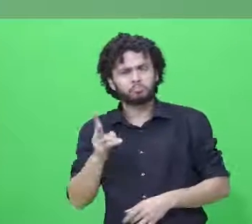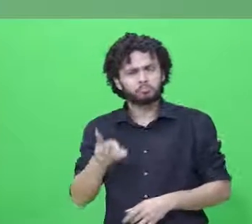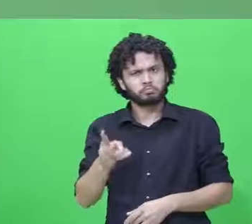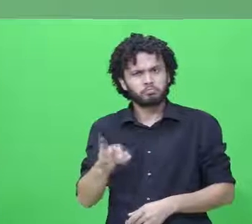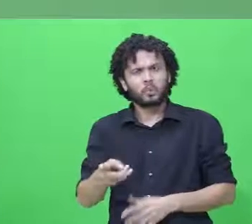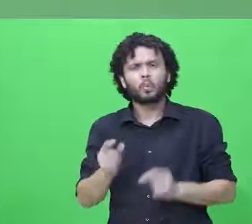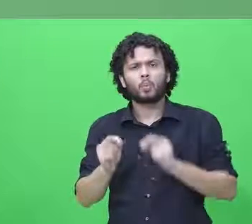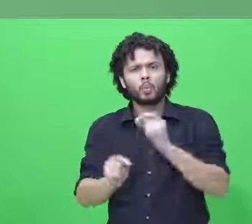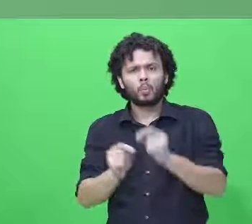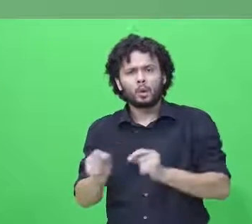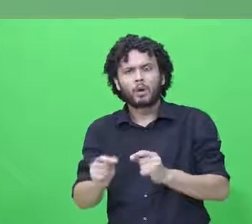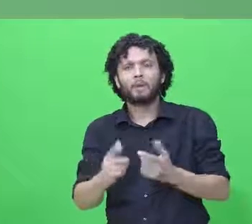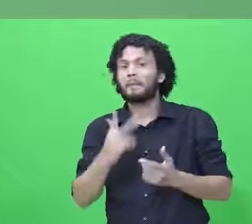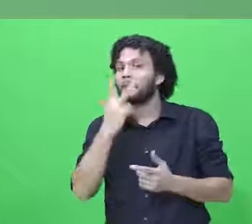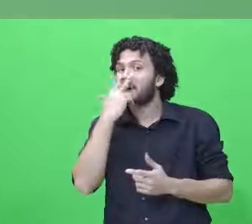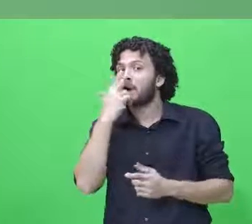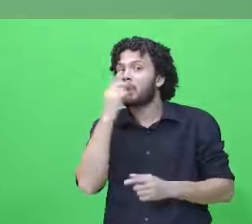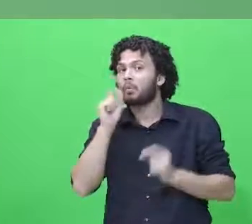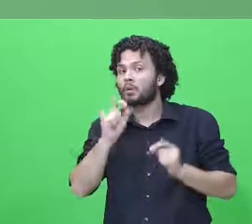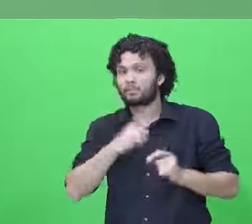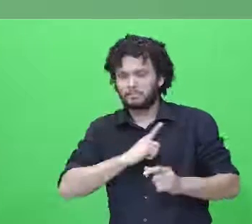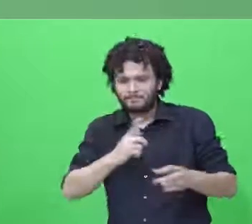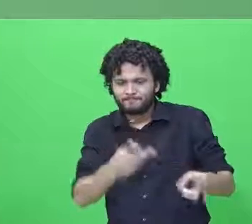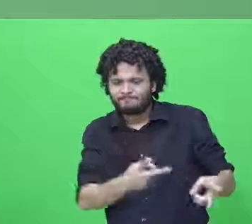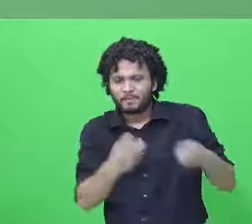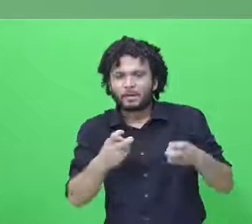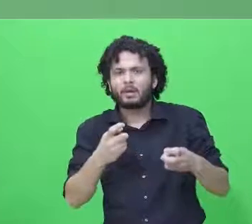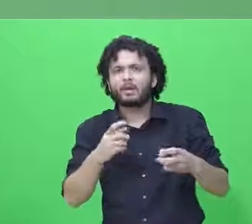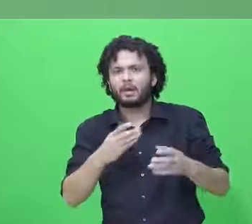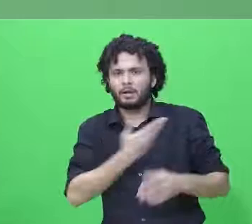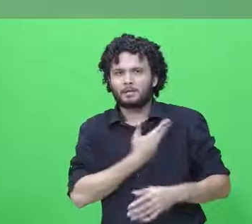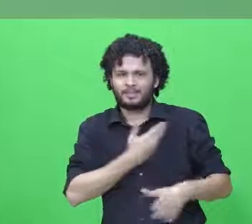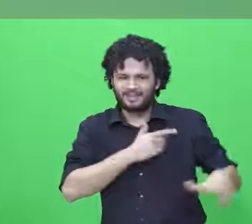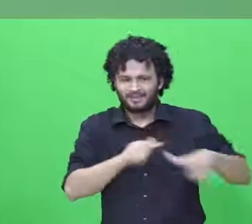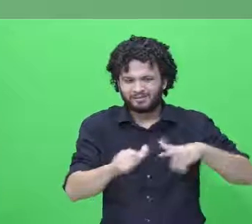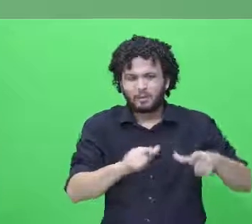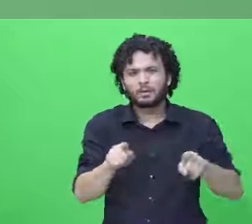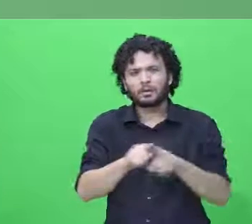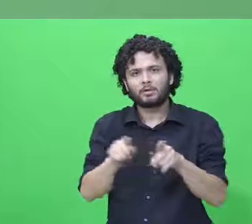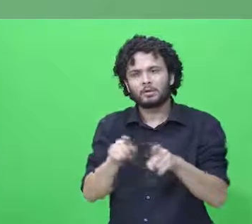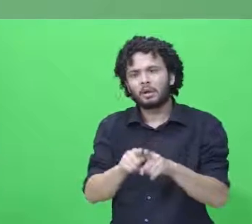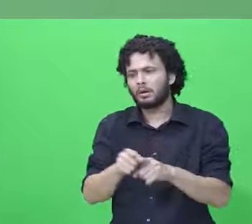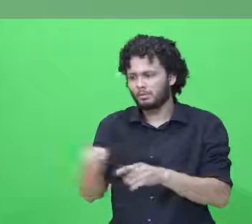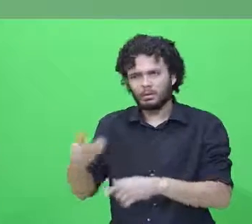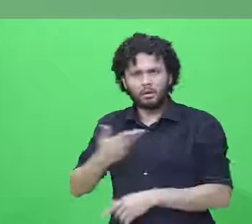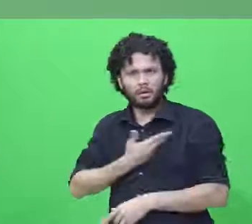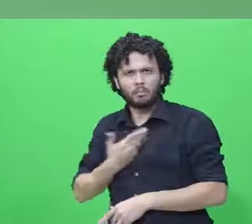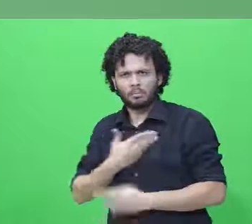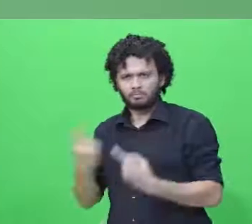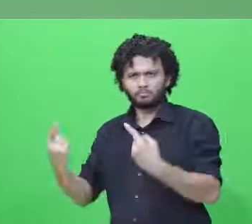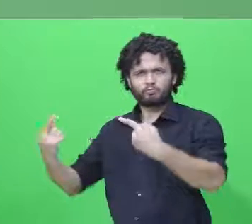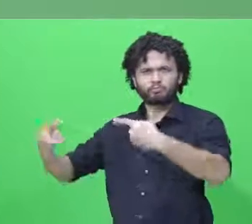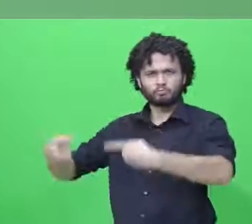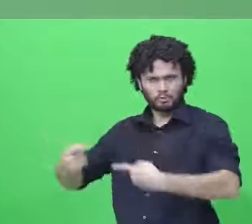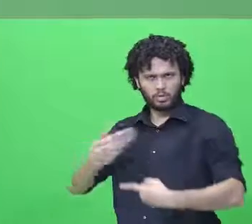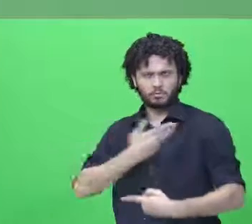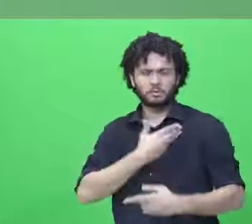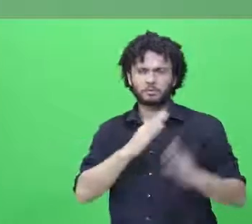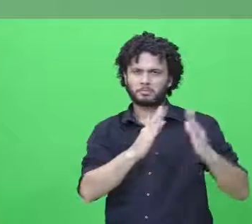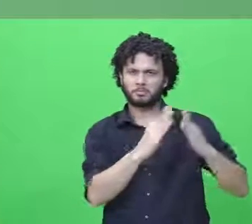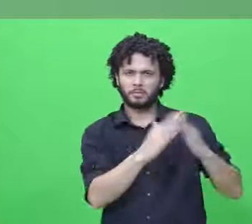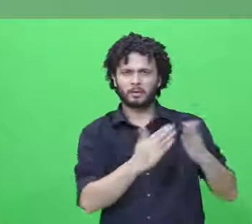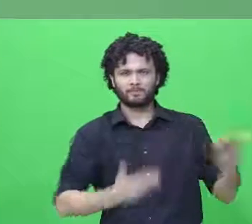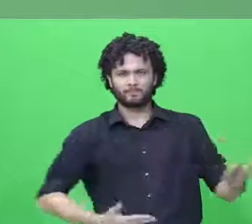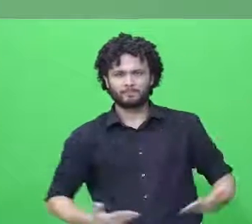prende seus opositores, nós vamos ver também o Vargas, o amigo do trabalhador, o amigo, então, dos estudantes, o amigo da dona de casa. Ele